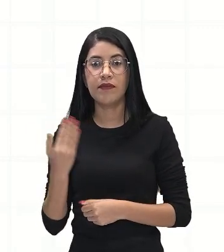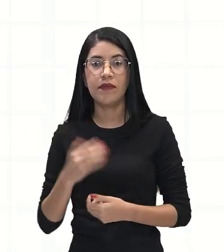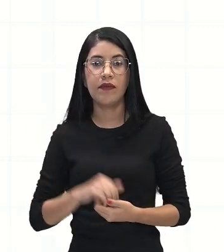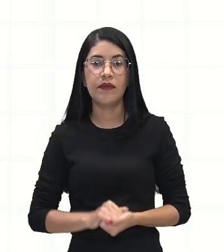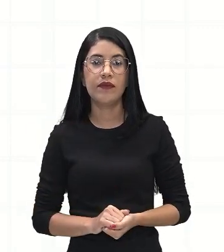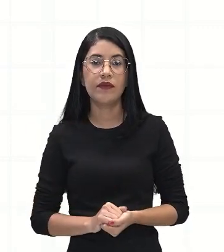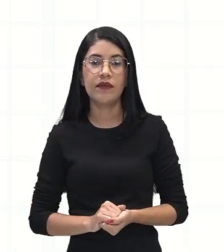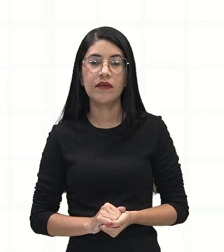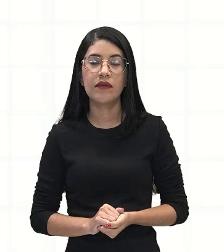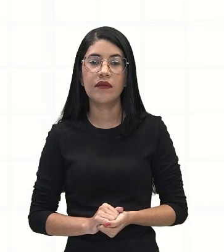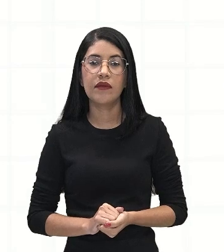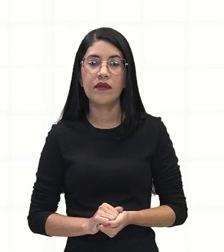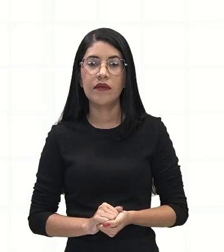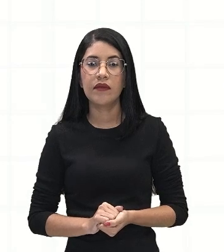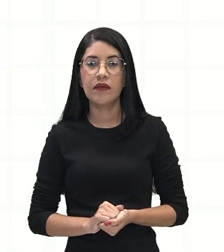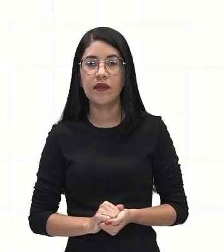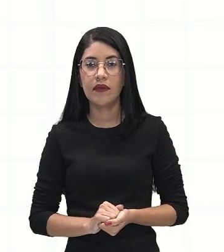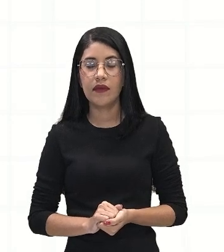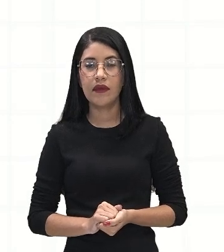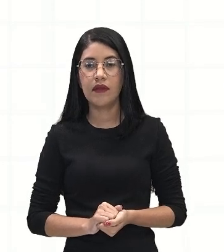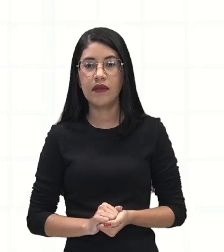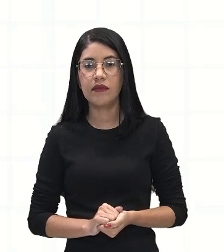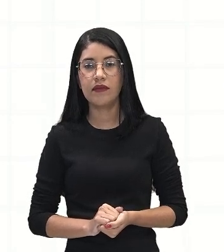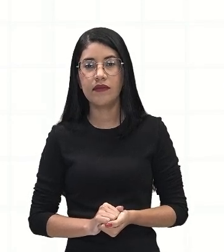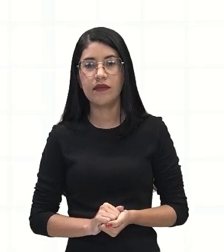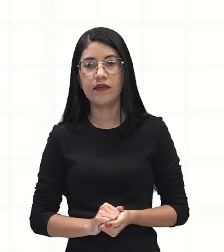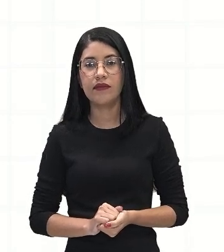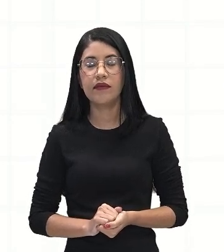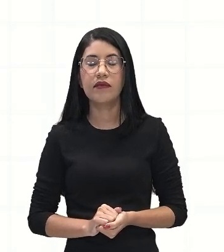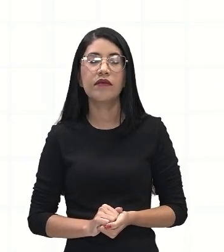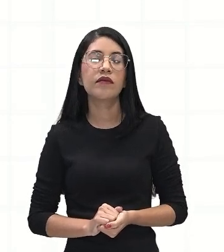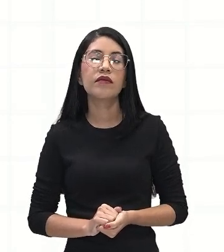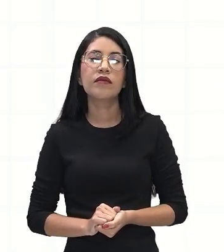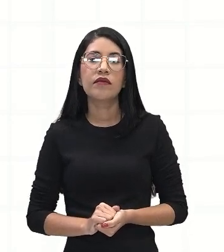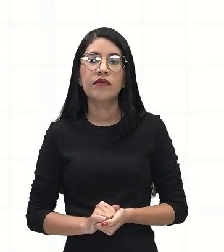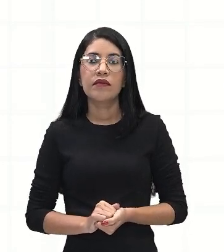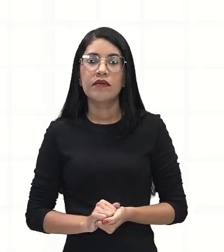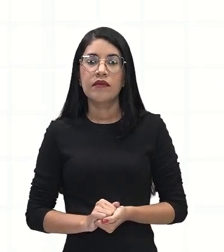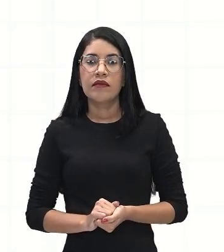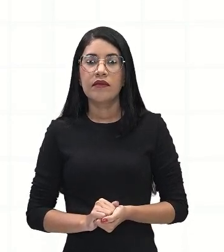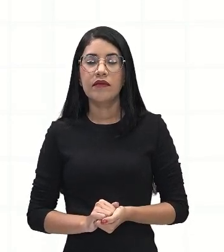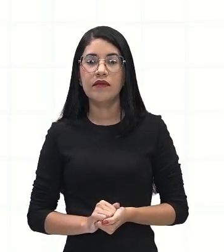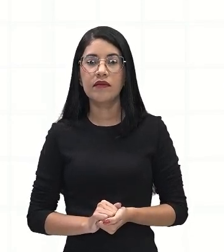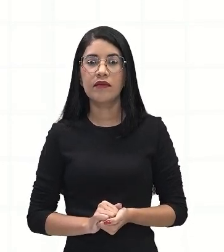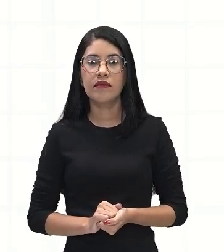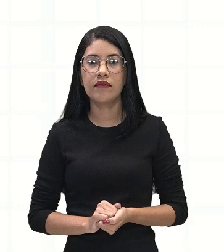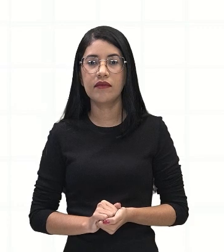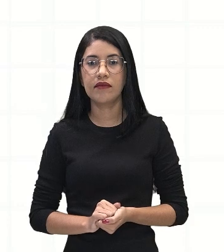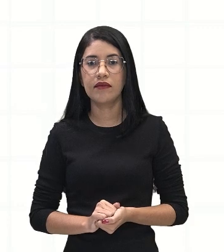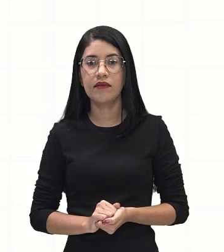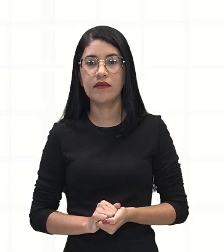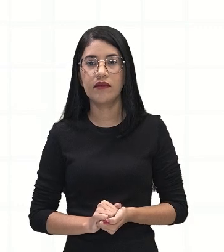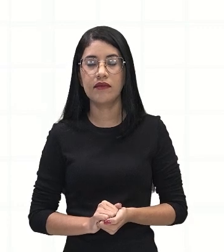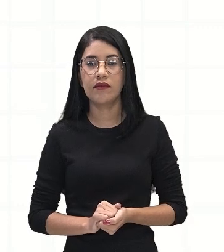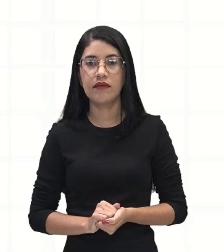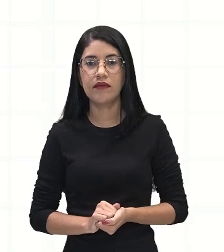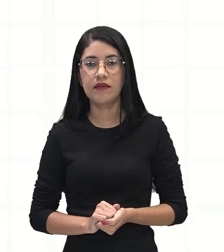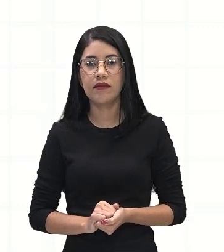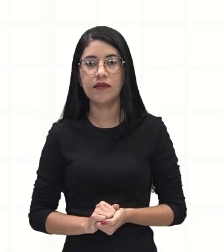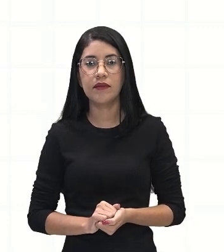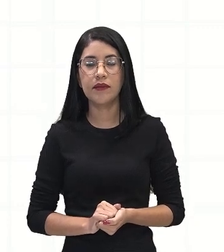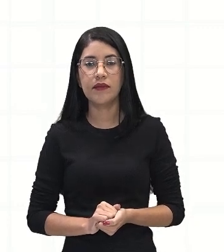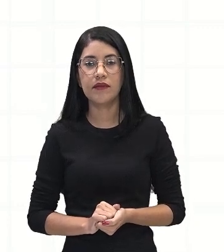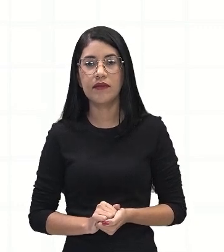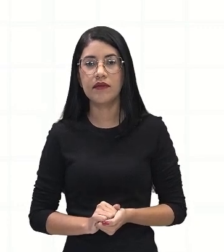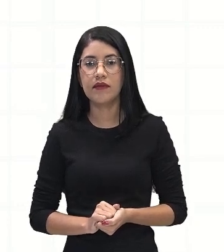hiper, formando aí o nome desse acentuamento aí da coluna vertebral, da curvatura da coluna